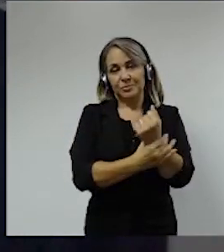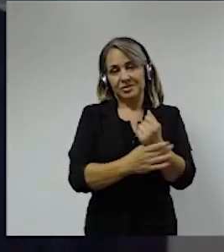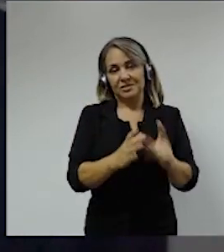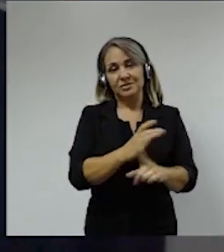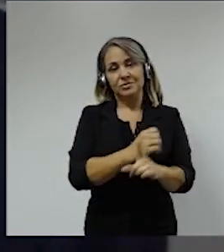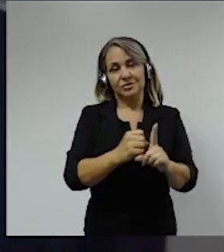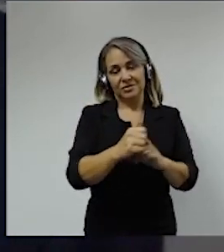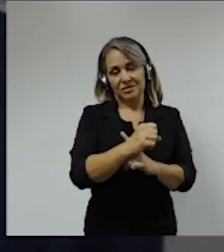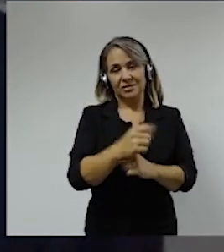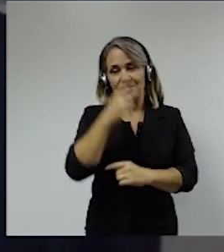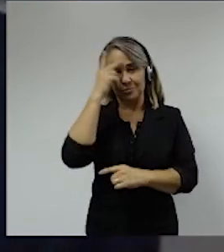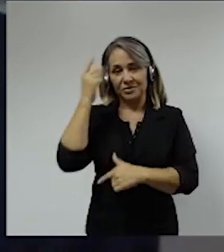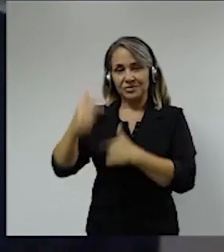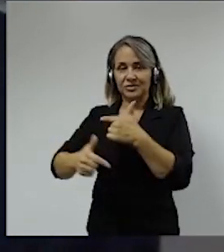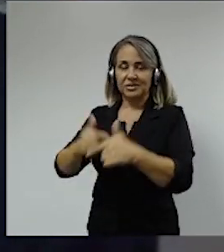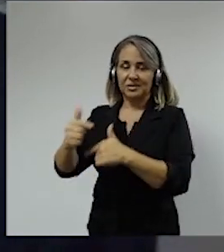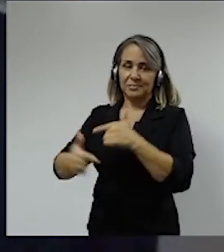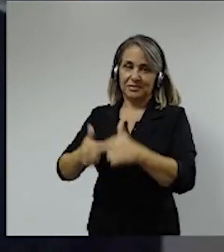social para esses trabalhadores.